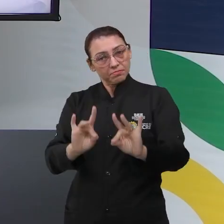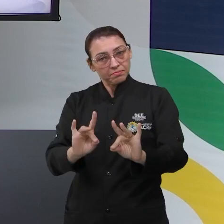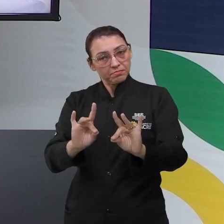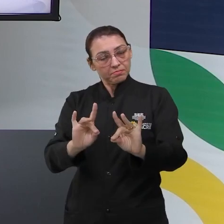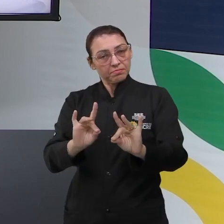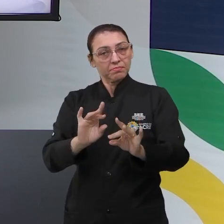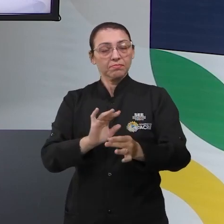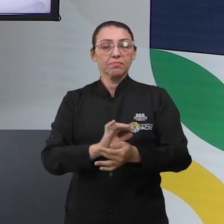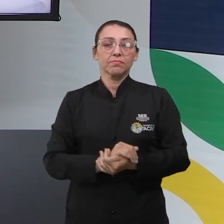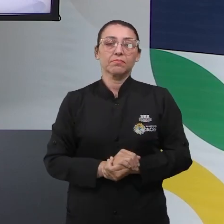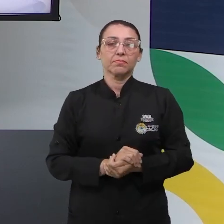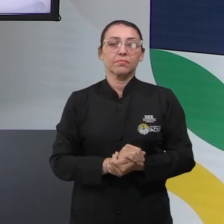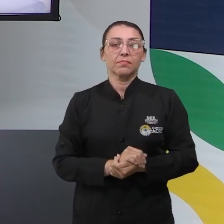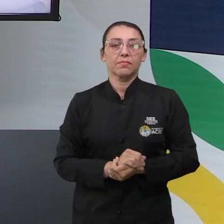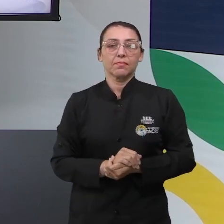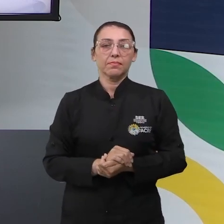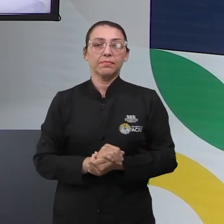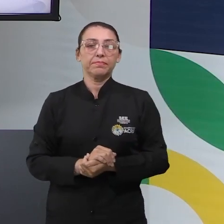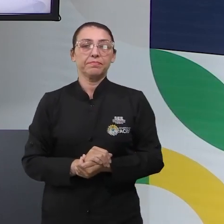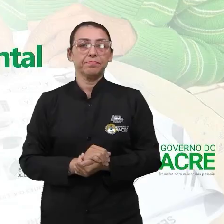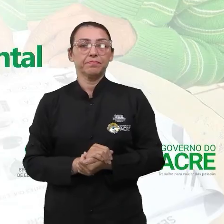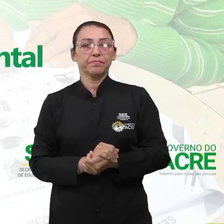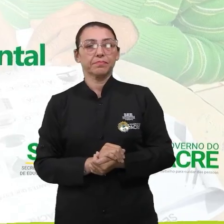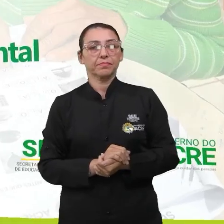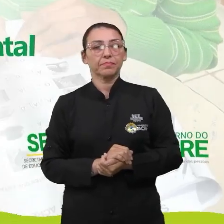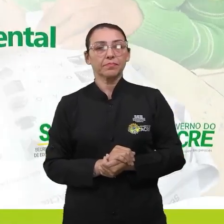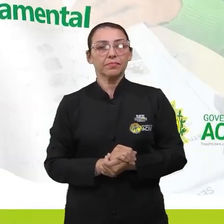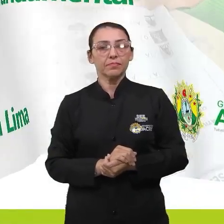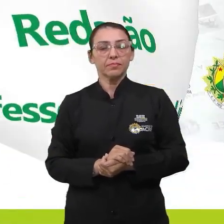aula seguinte. Então vamos lá.